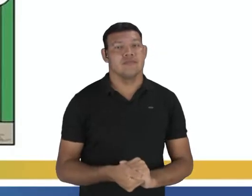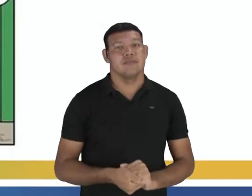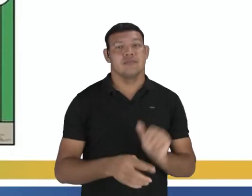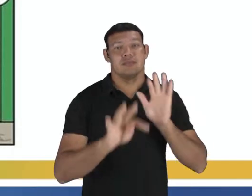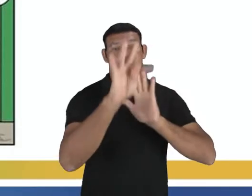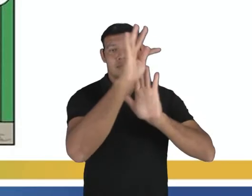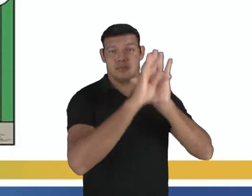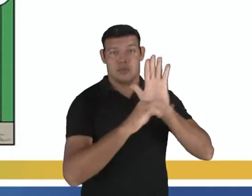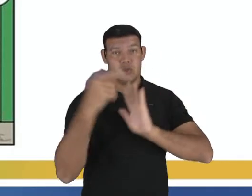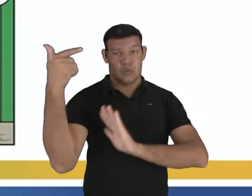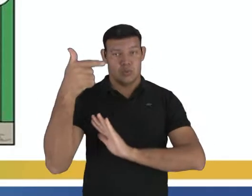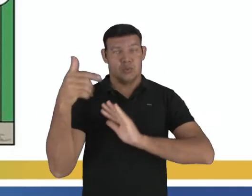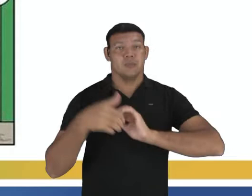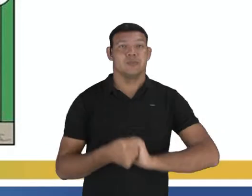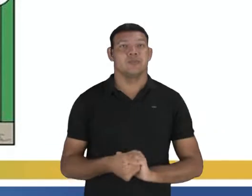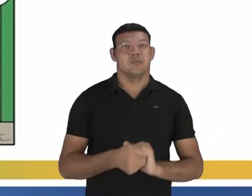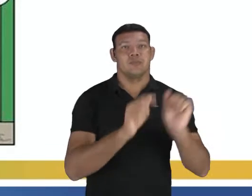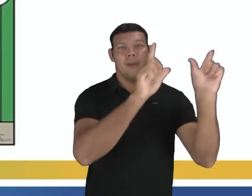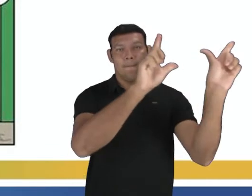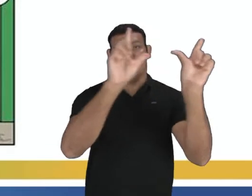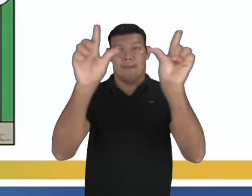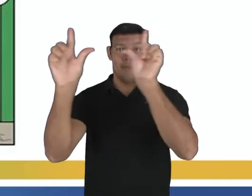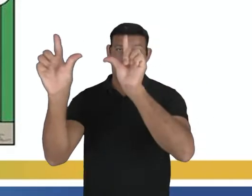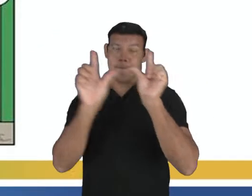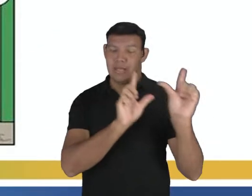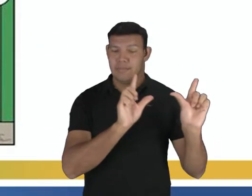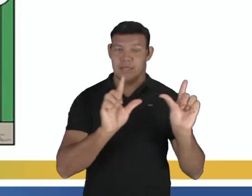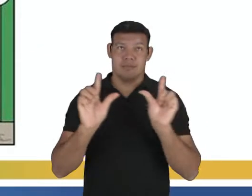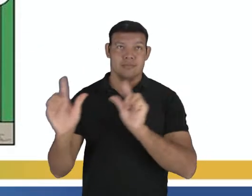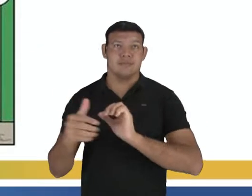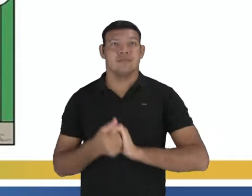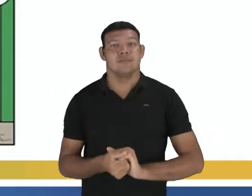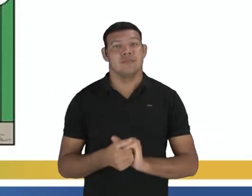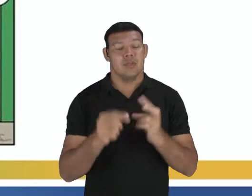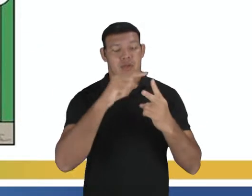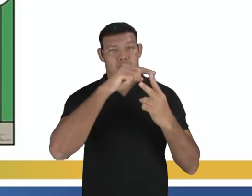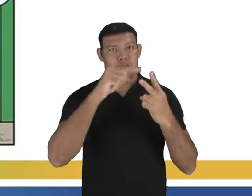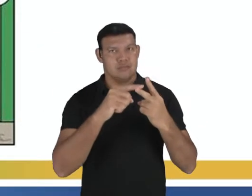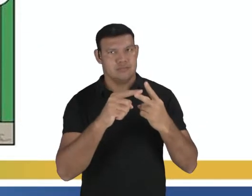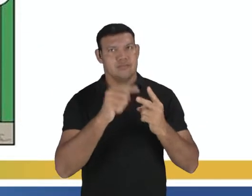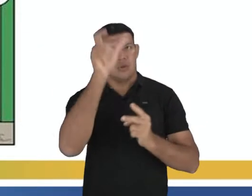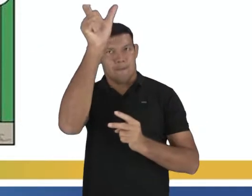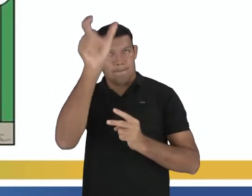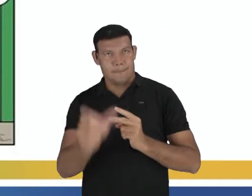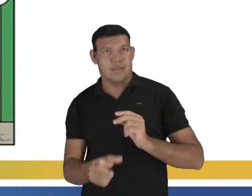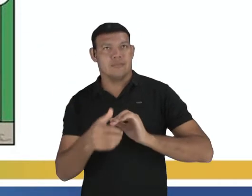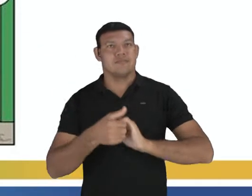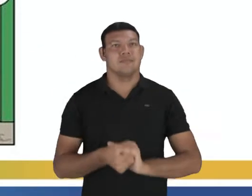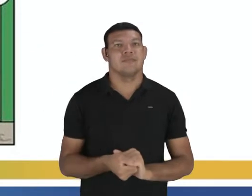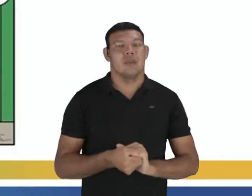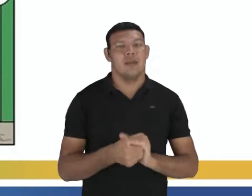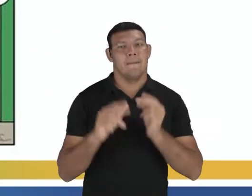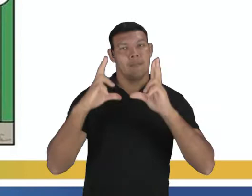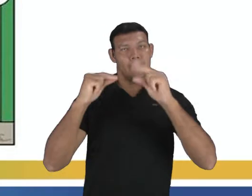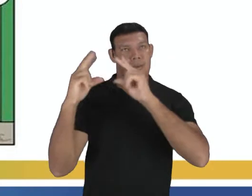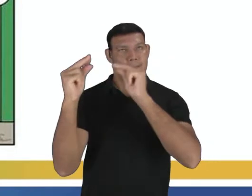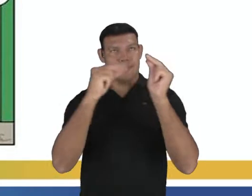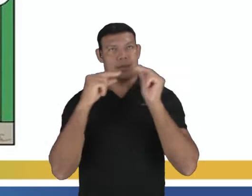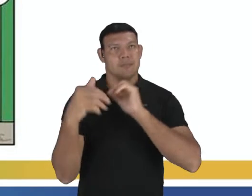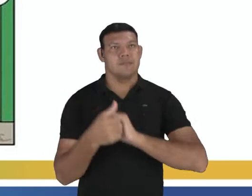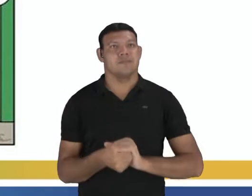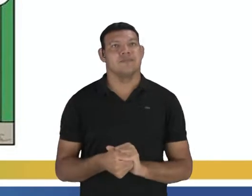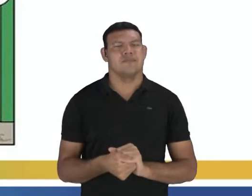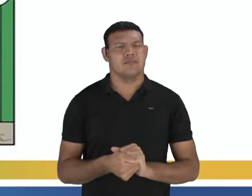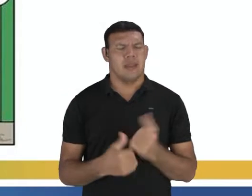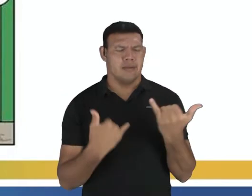Texto 2. Percebam aí que vocês têm dois personagens, primeiramente, e que eles conversam, né?